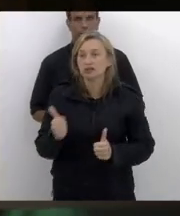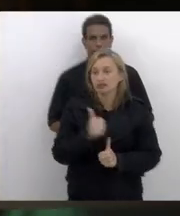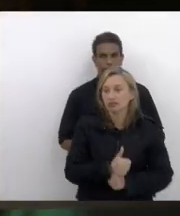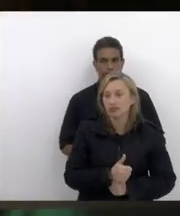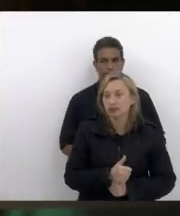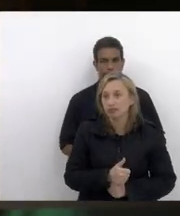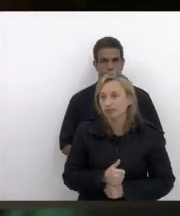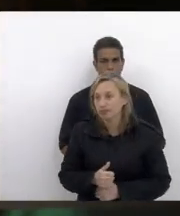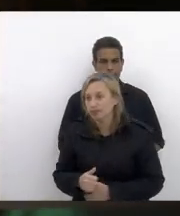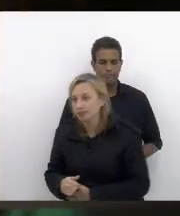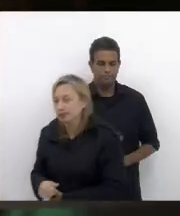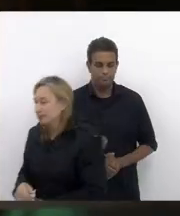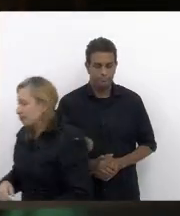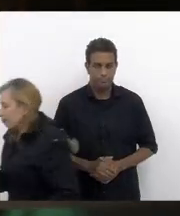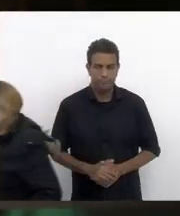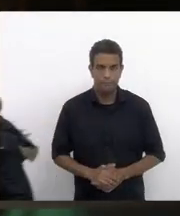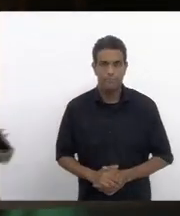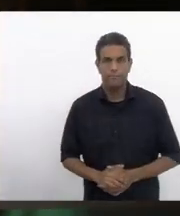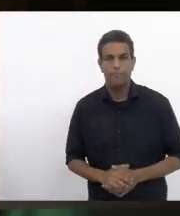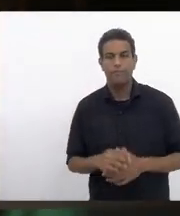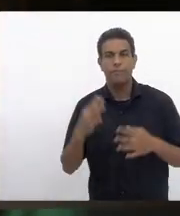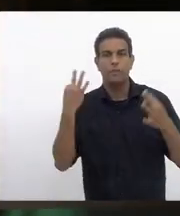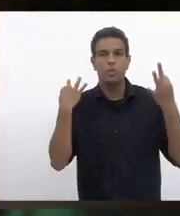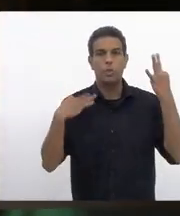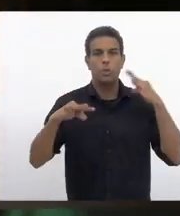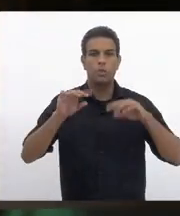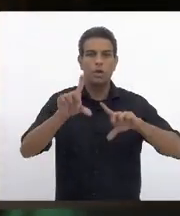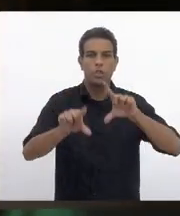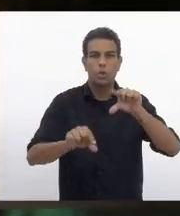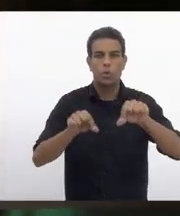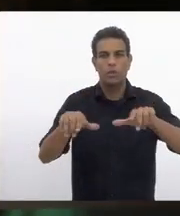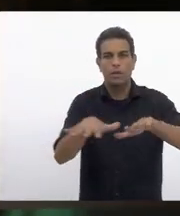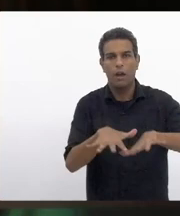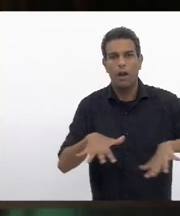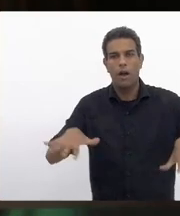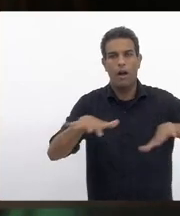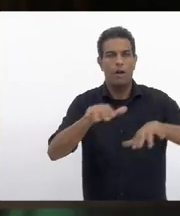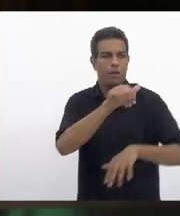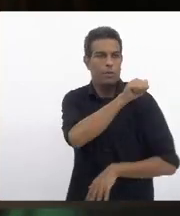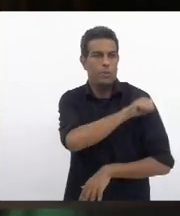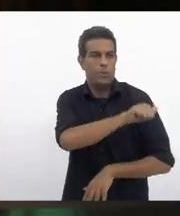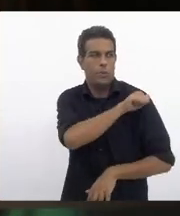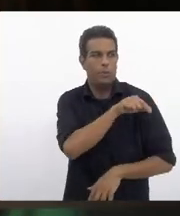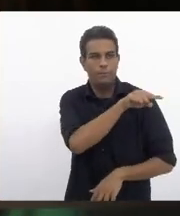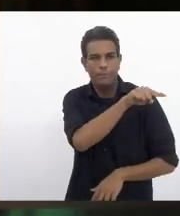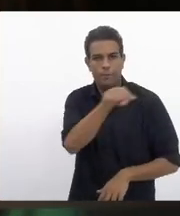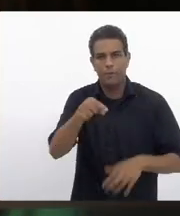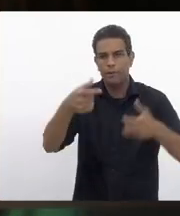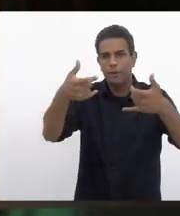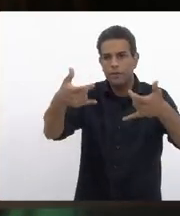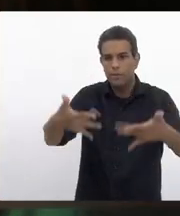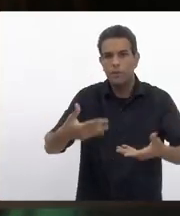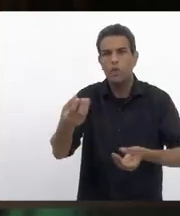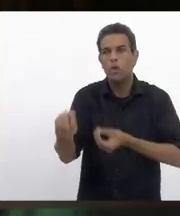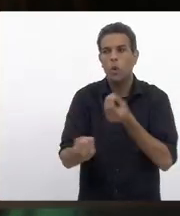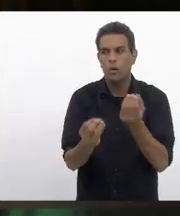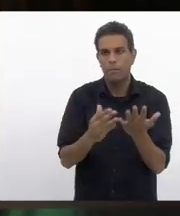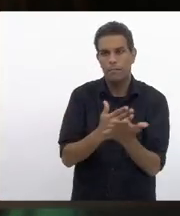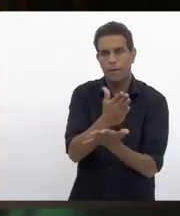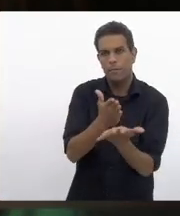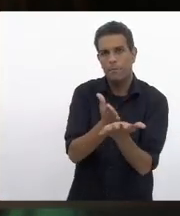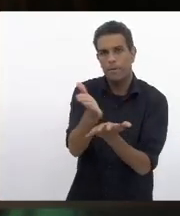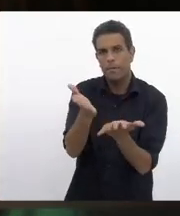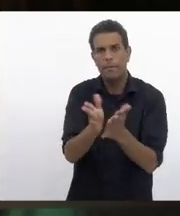Turismo. É a nossa maior opção que nós temos aqui no nosso estado. Mas se você quer falar de turismo, o que você tem que falar sobre o